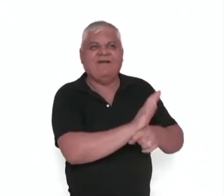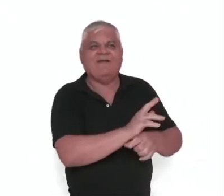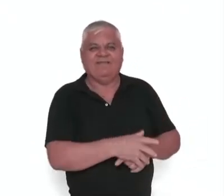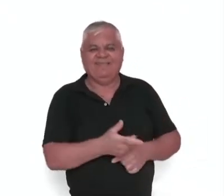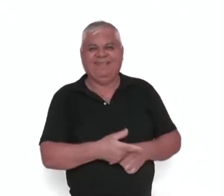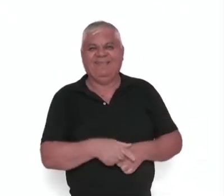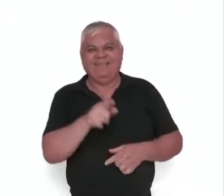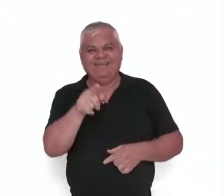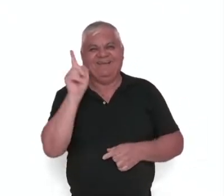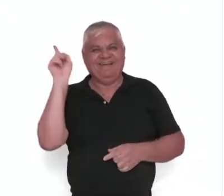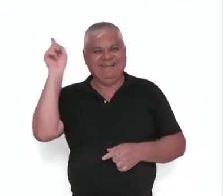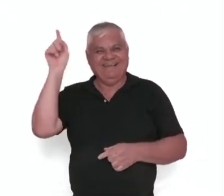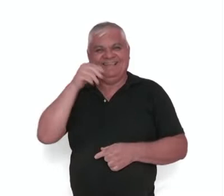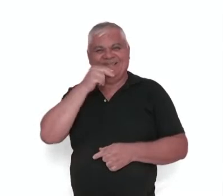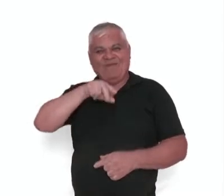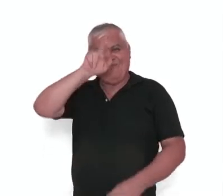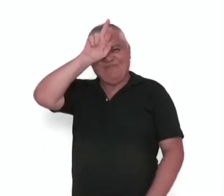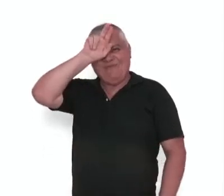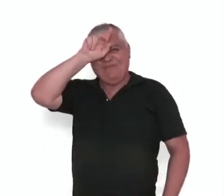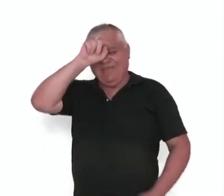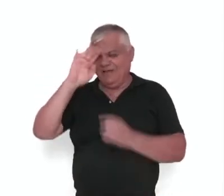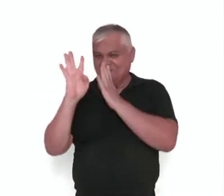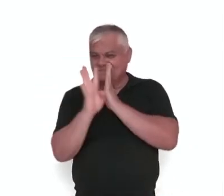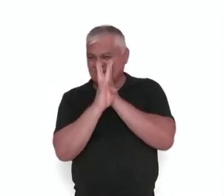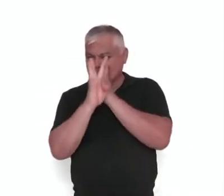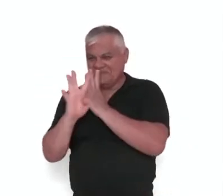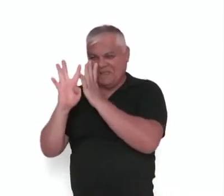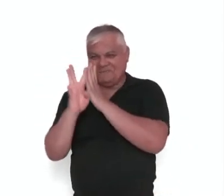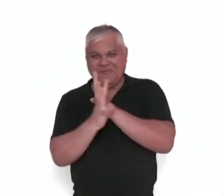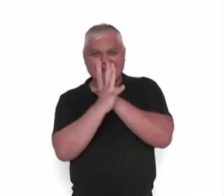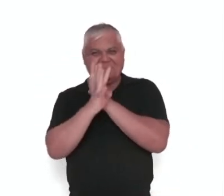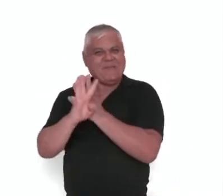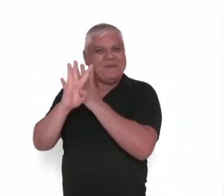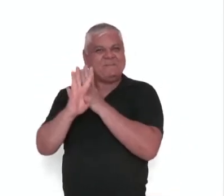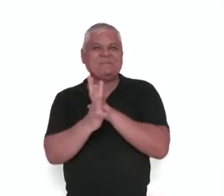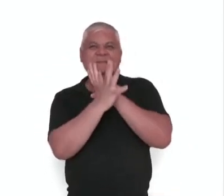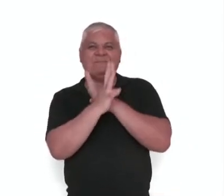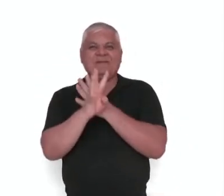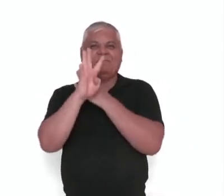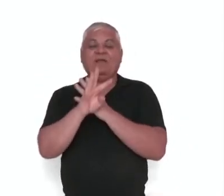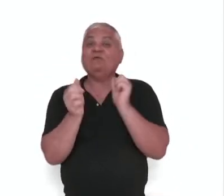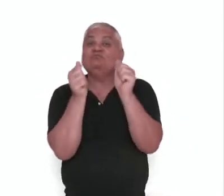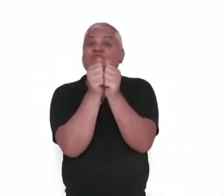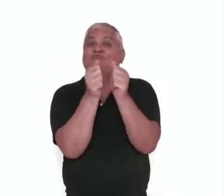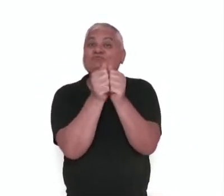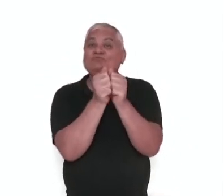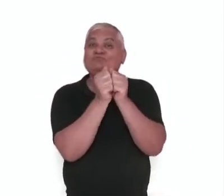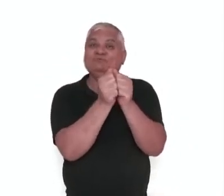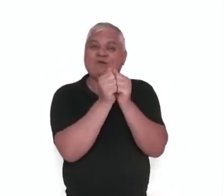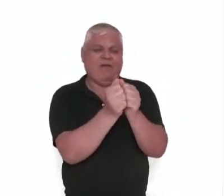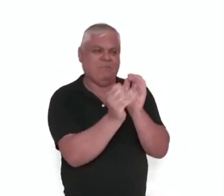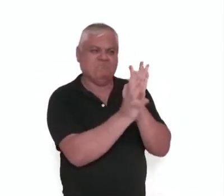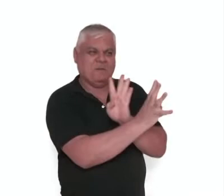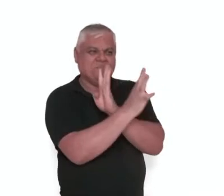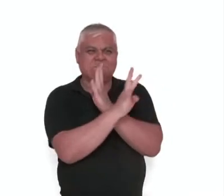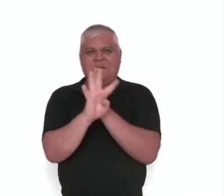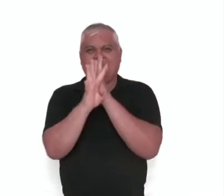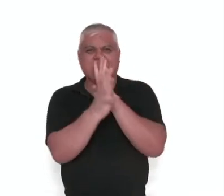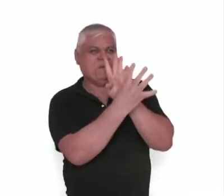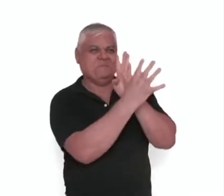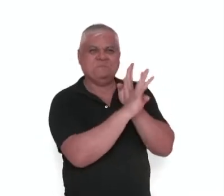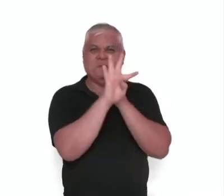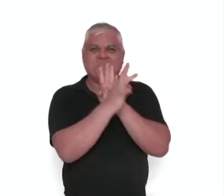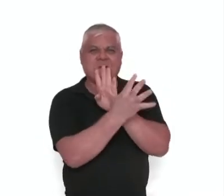é bom reforçar o exemplo das formigas, né? Sempre as formiguinhas, várias delas trabalhando juntas para ter o desafio